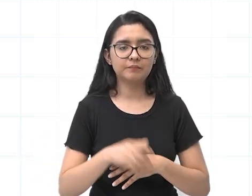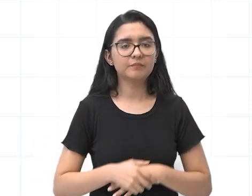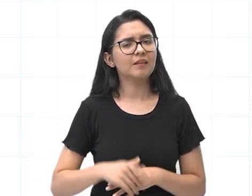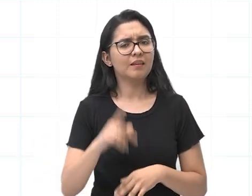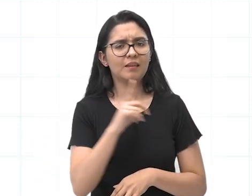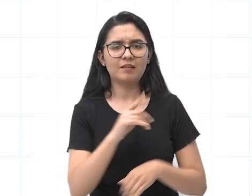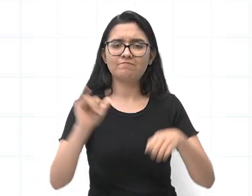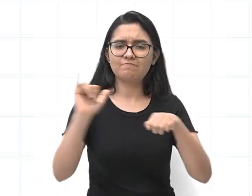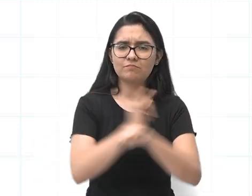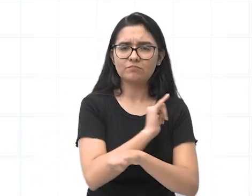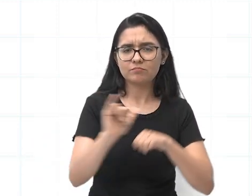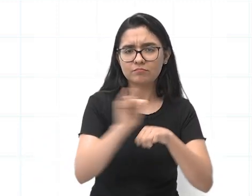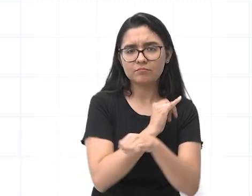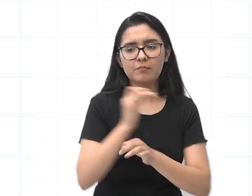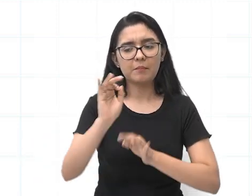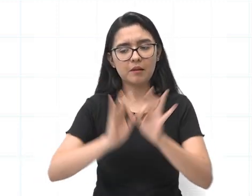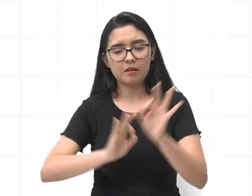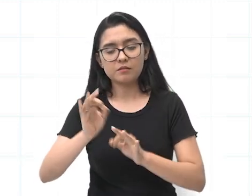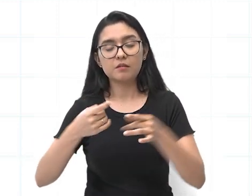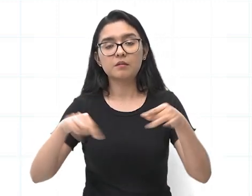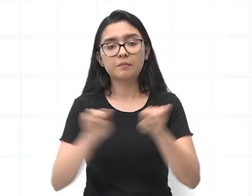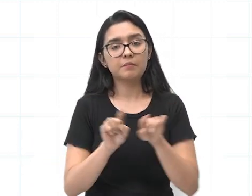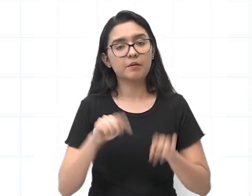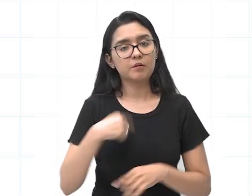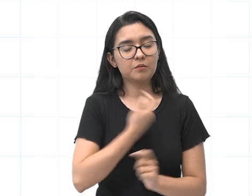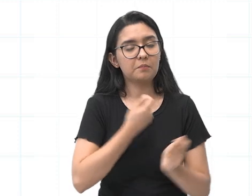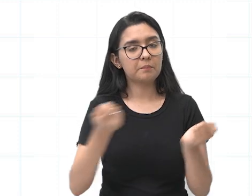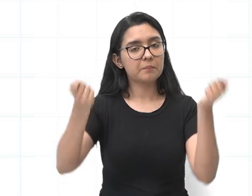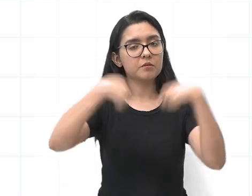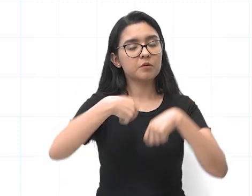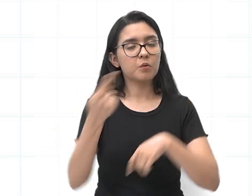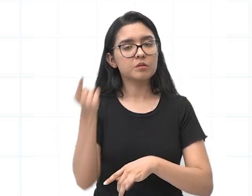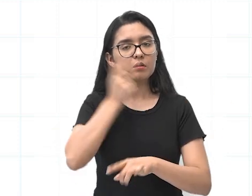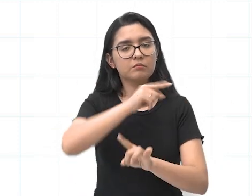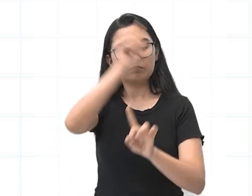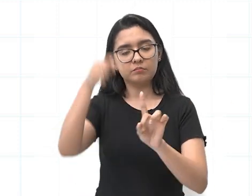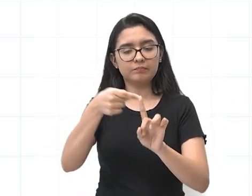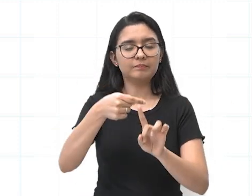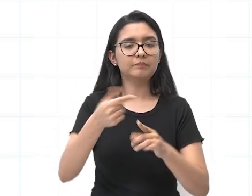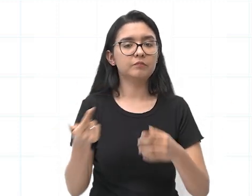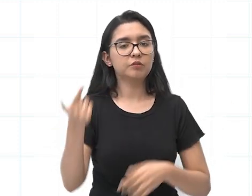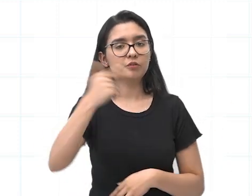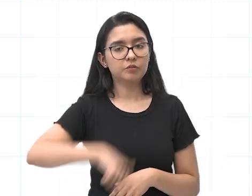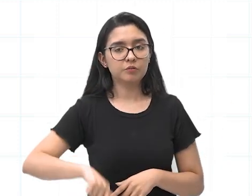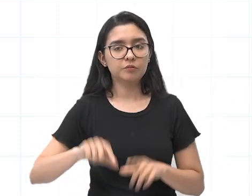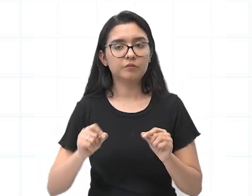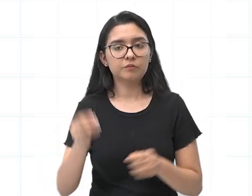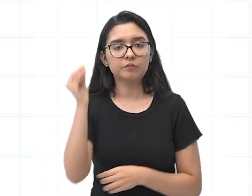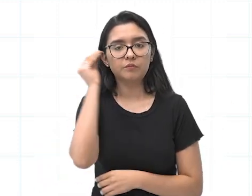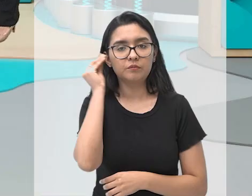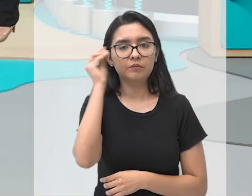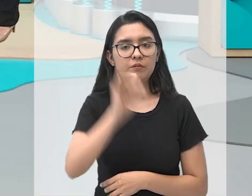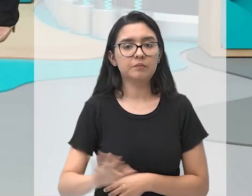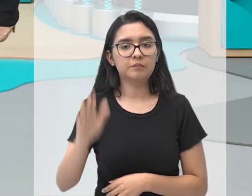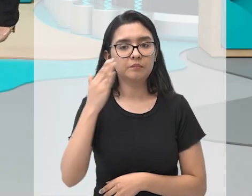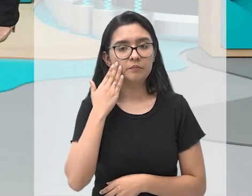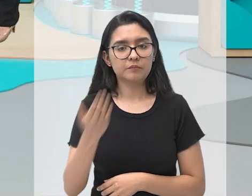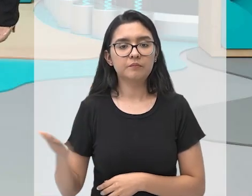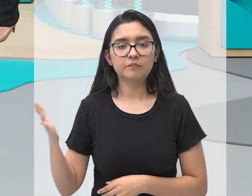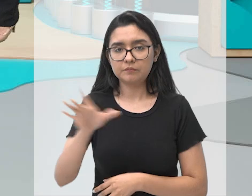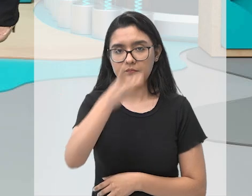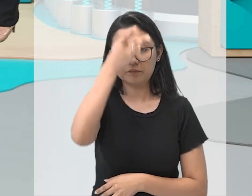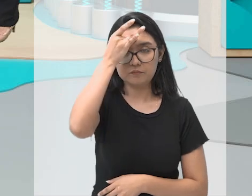que desenvolve as habilidades motoras finas, certo? Prosseguindo, nós temos aí a melhora